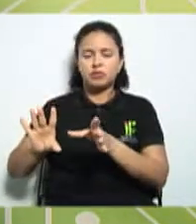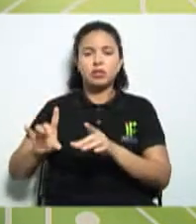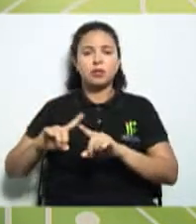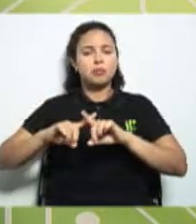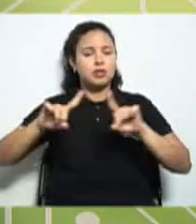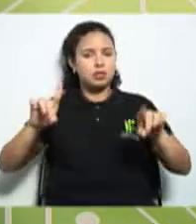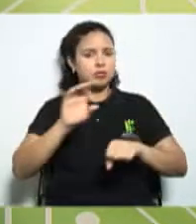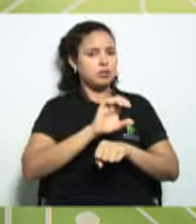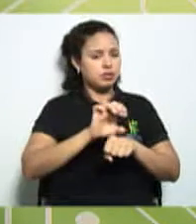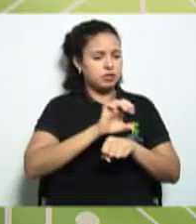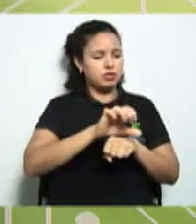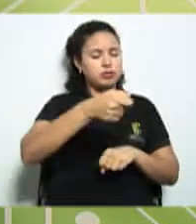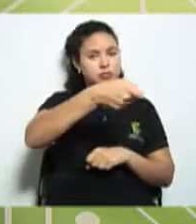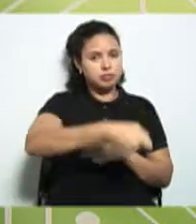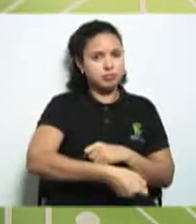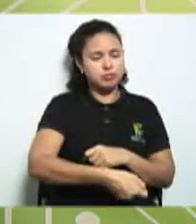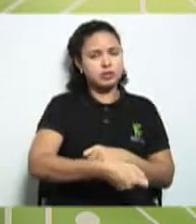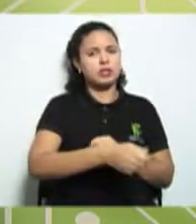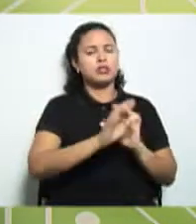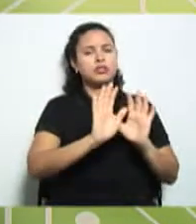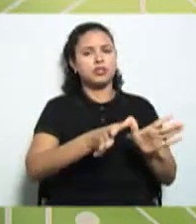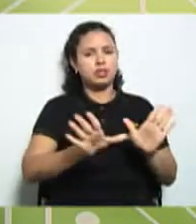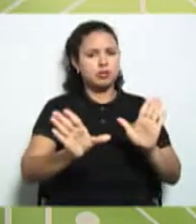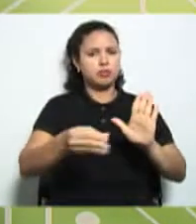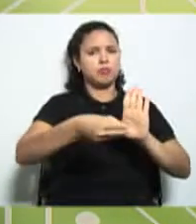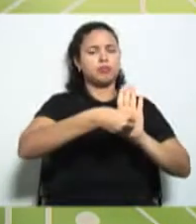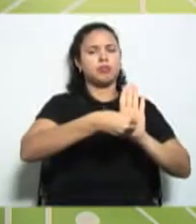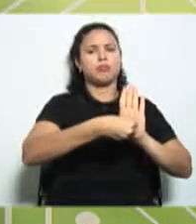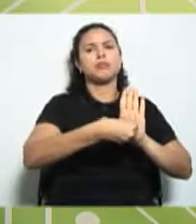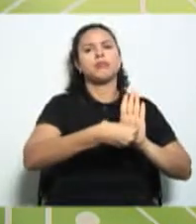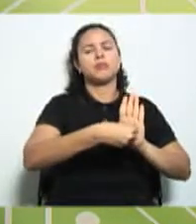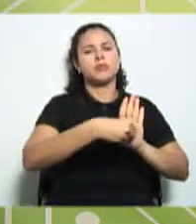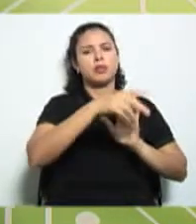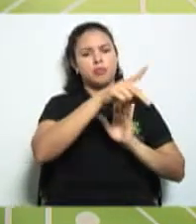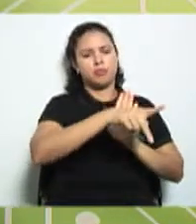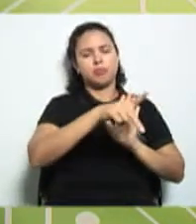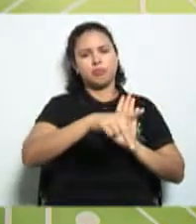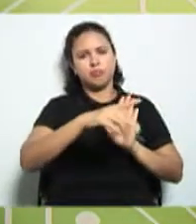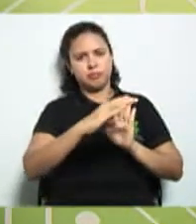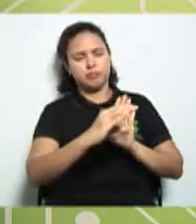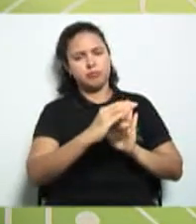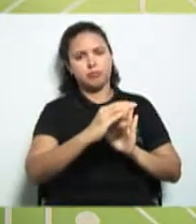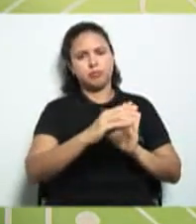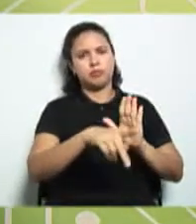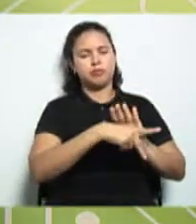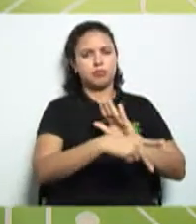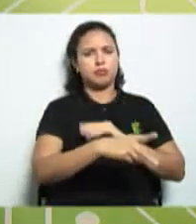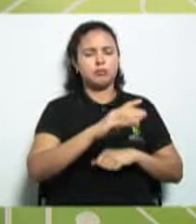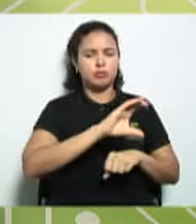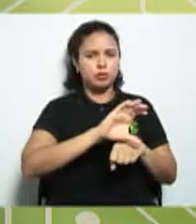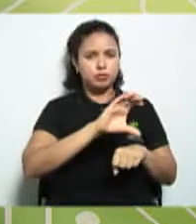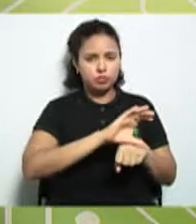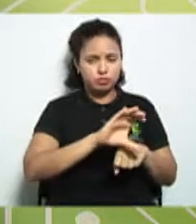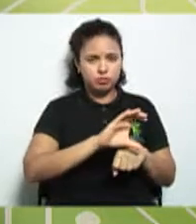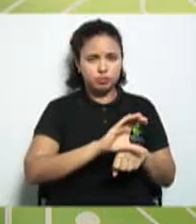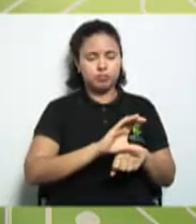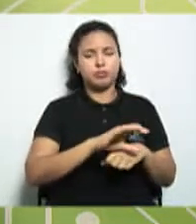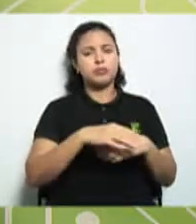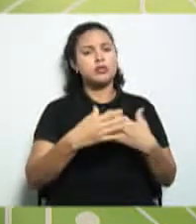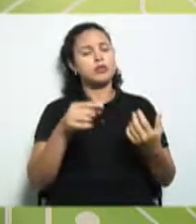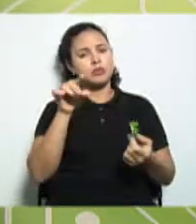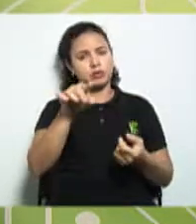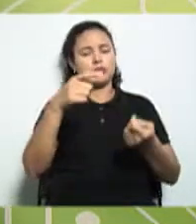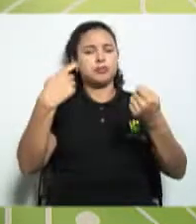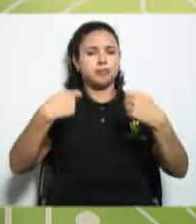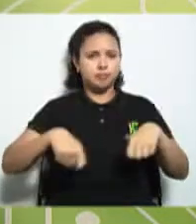ele já é previsto no projeto pedagógico do seu curso. Ou seja, querendo ou não, você